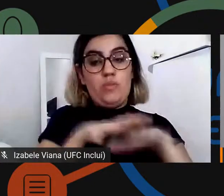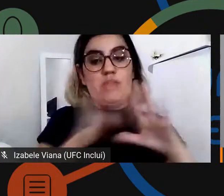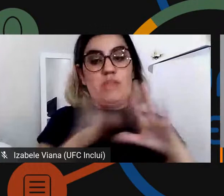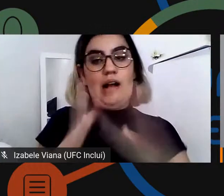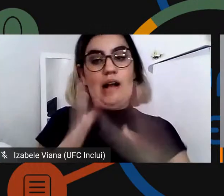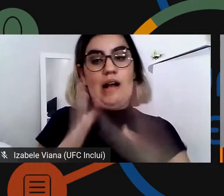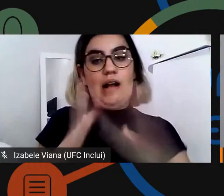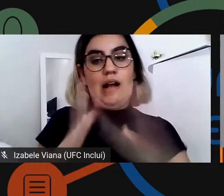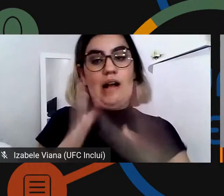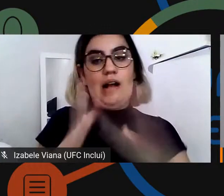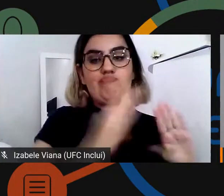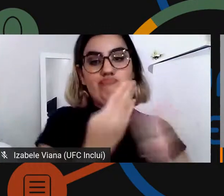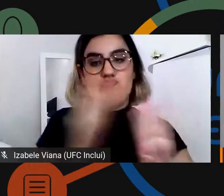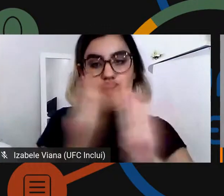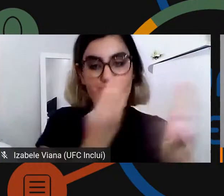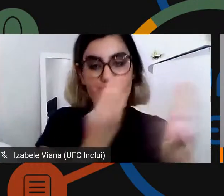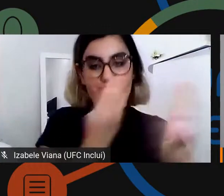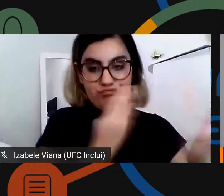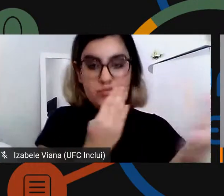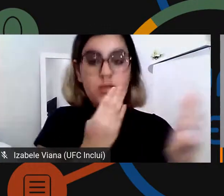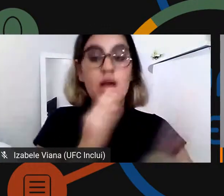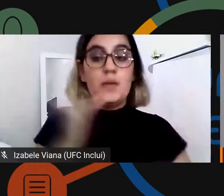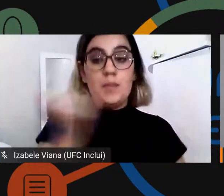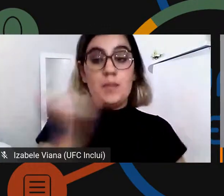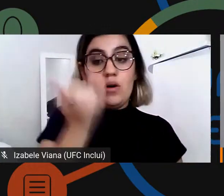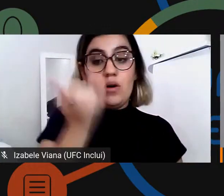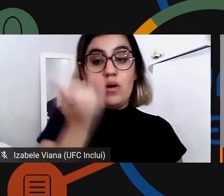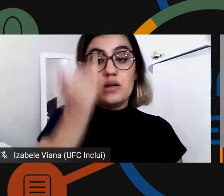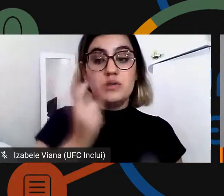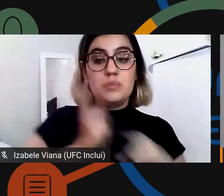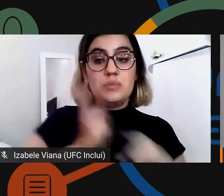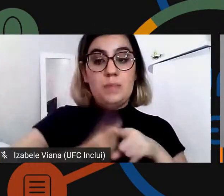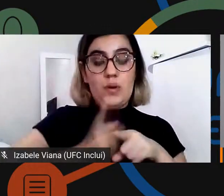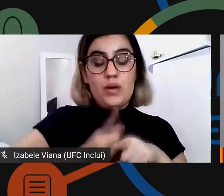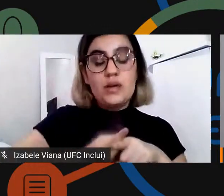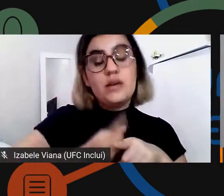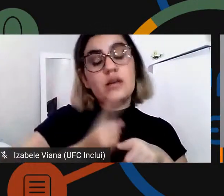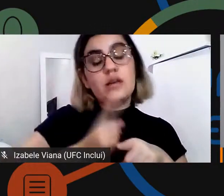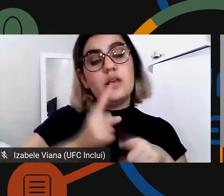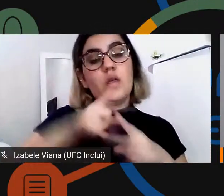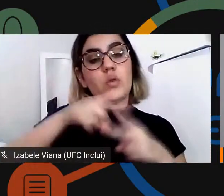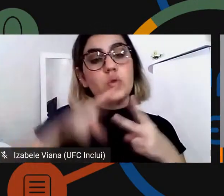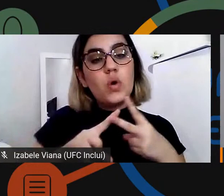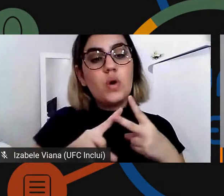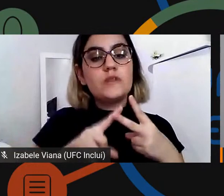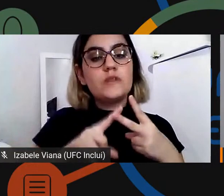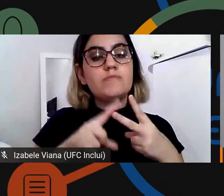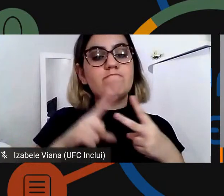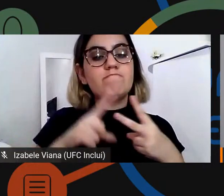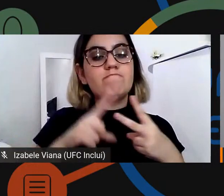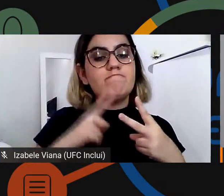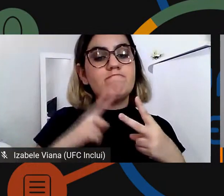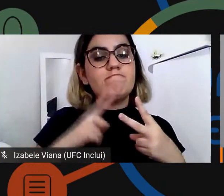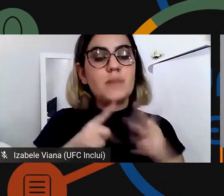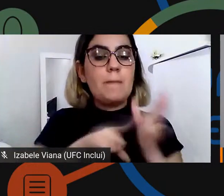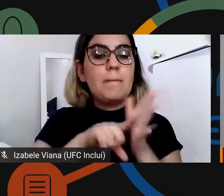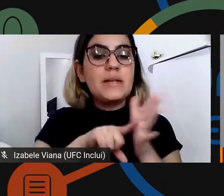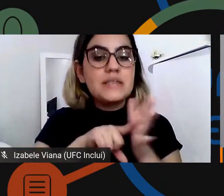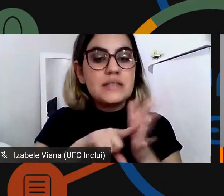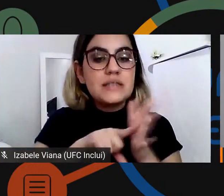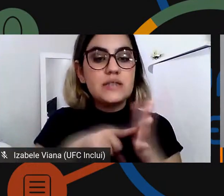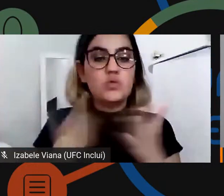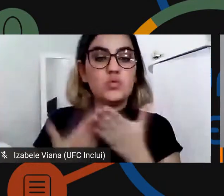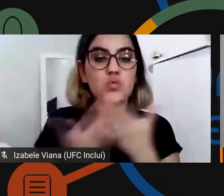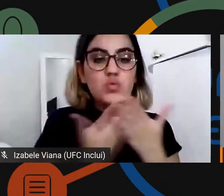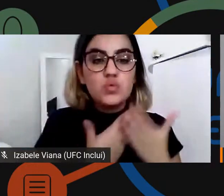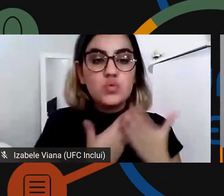com 2 pilares para todos nós que trabalhamos na universidade, que executamos pesquisas, que estudamos, porque a metodologia é a base